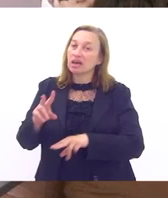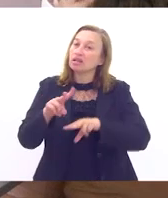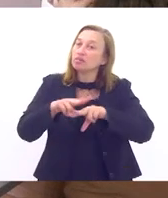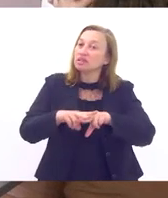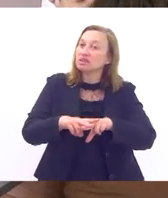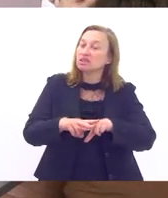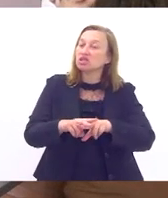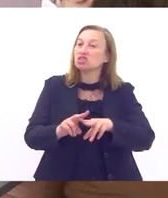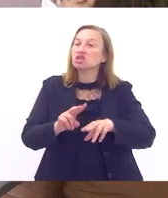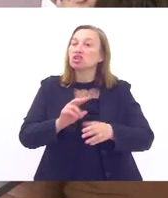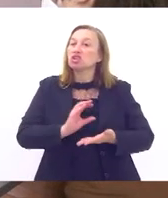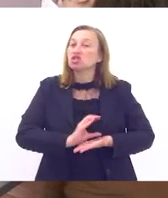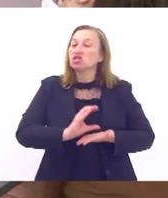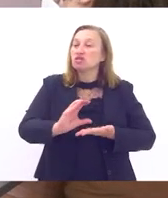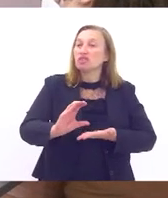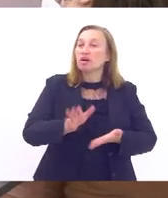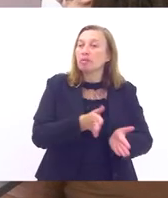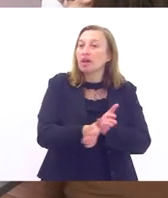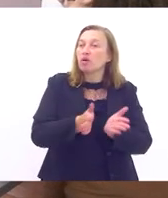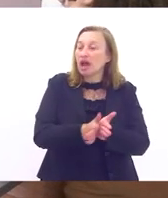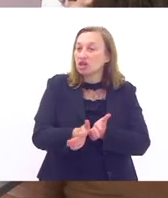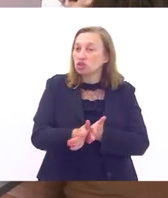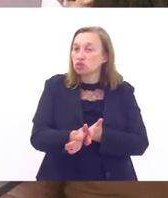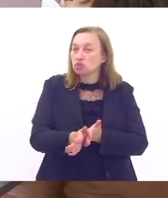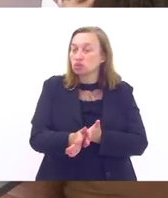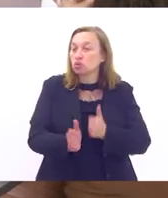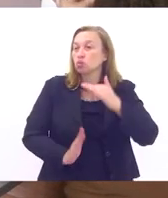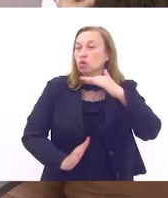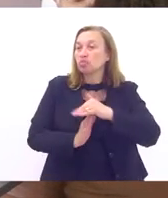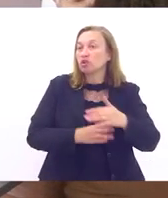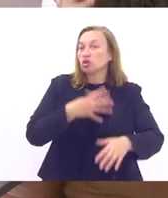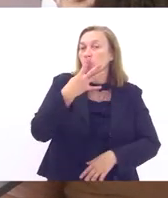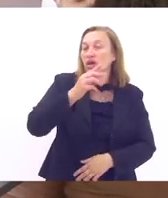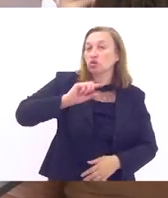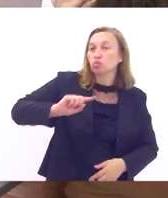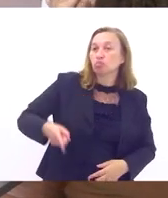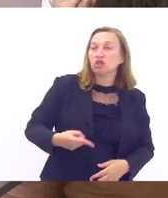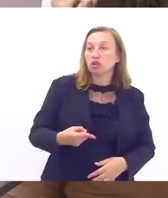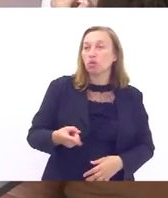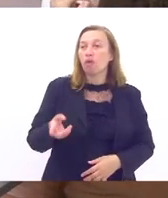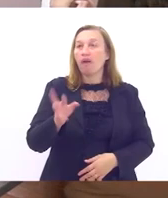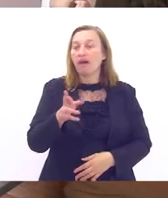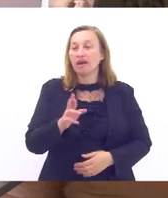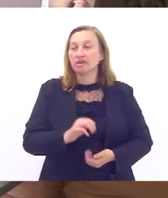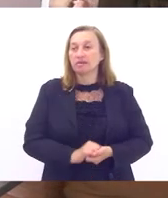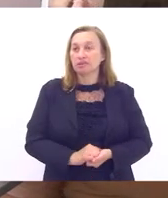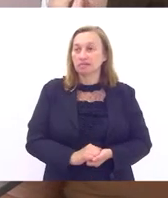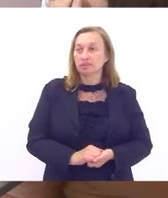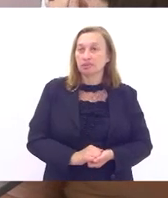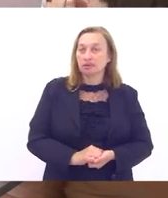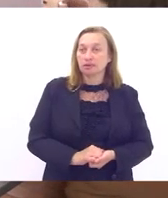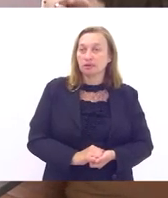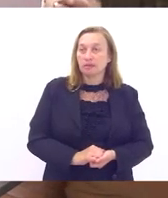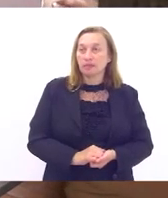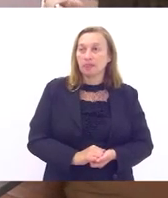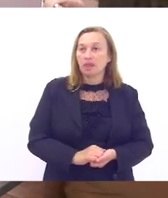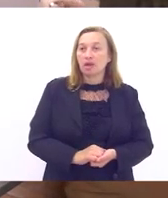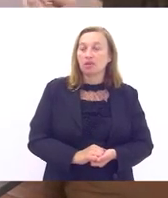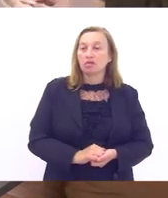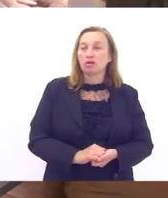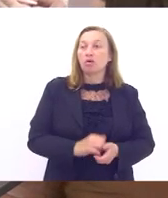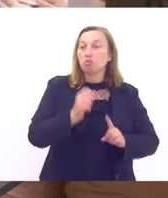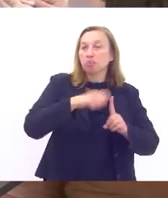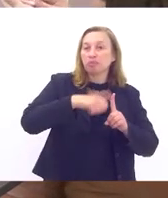de verbas de pequeno valor para gastos cotidianos no limite de R$4.000 por